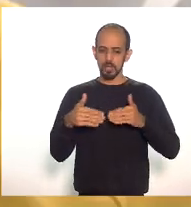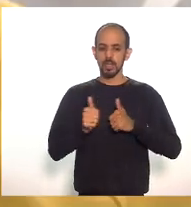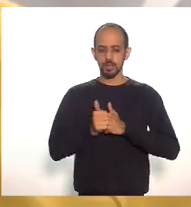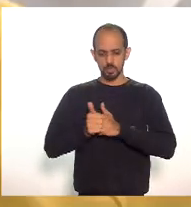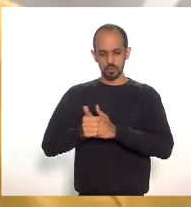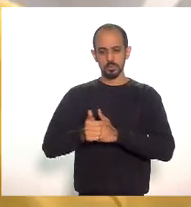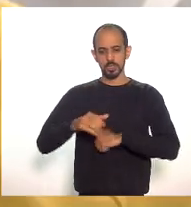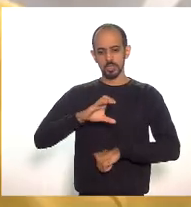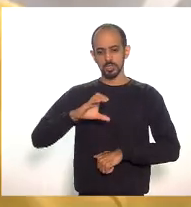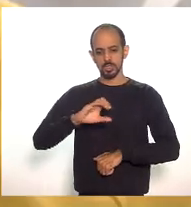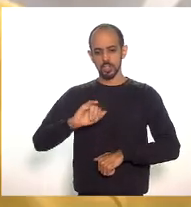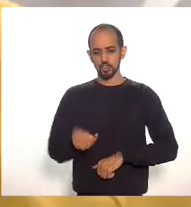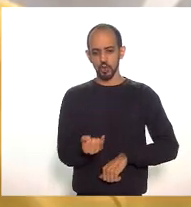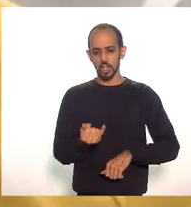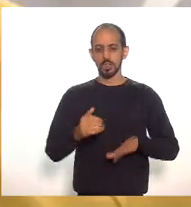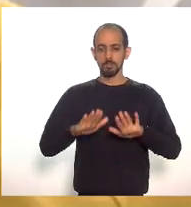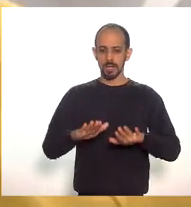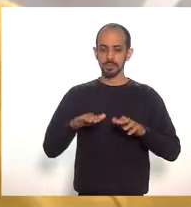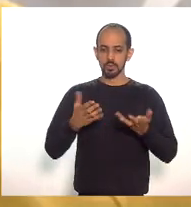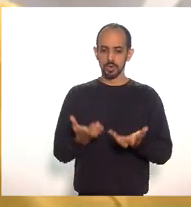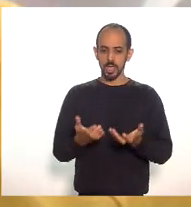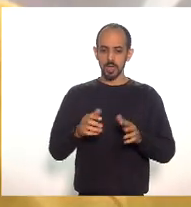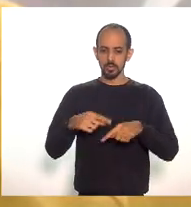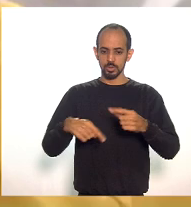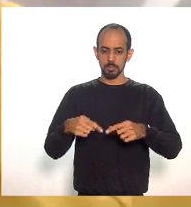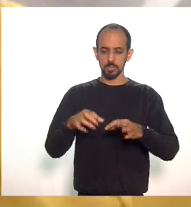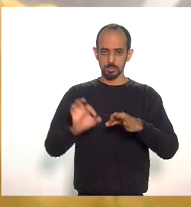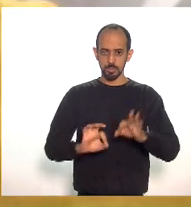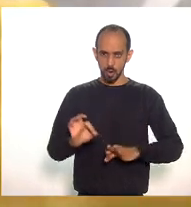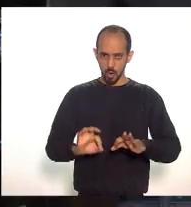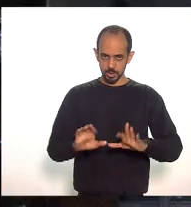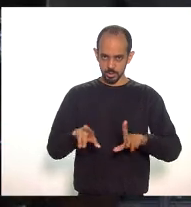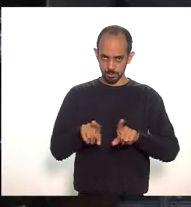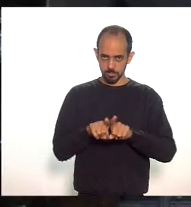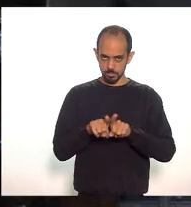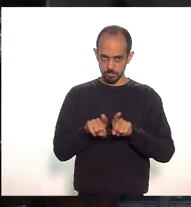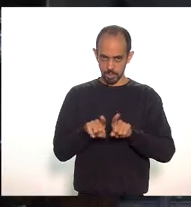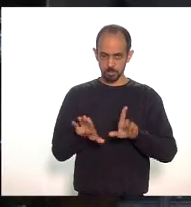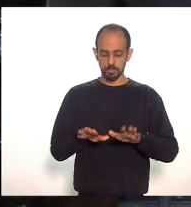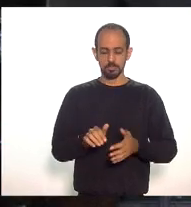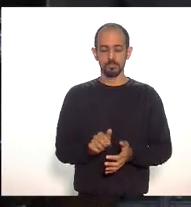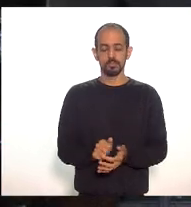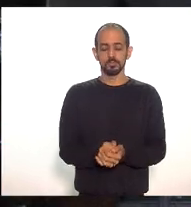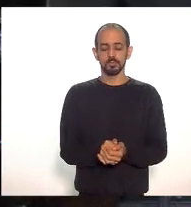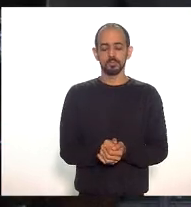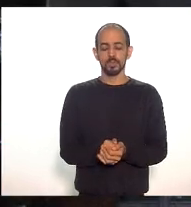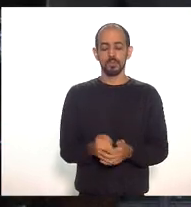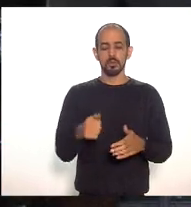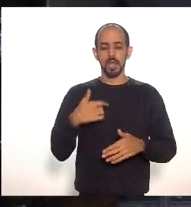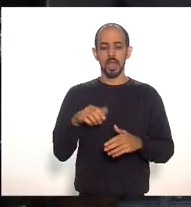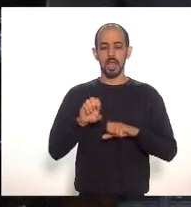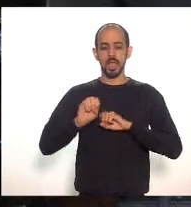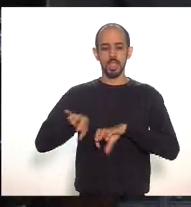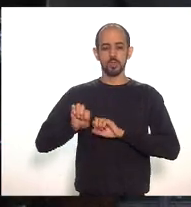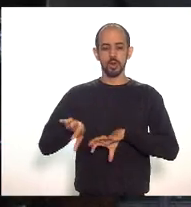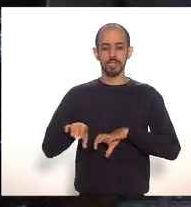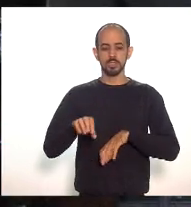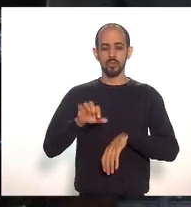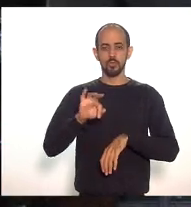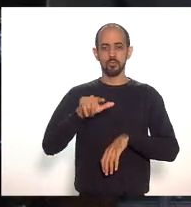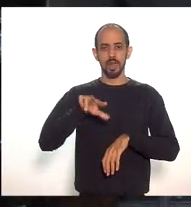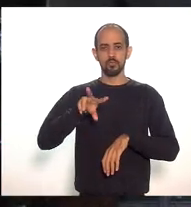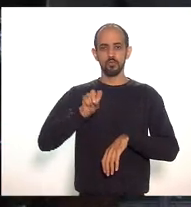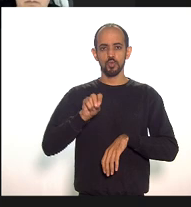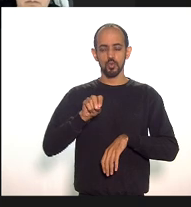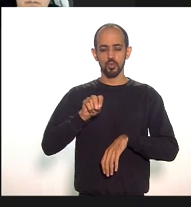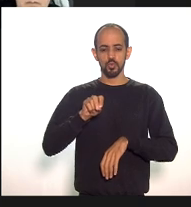parecer da ccj eu queria o sinal pela ordem por gentileza de educação Deputado Flávio serafini